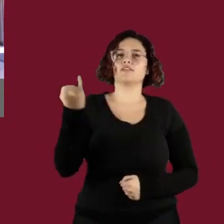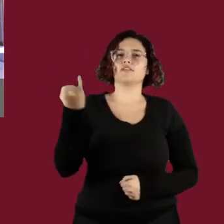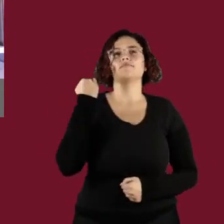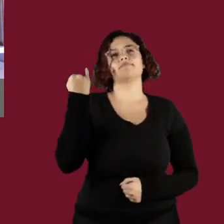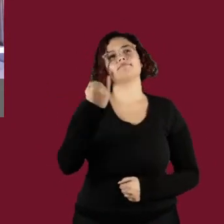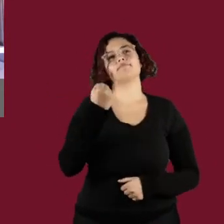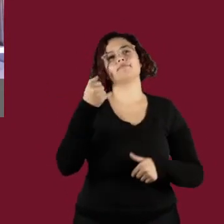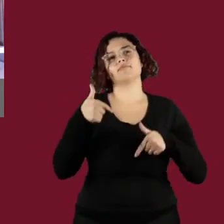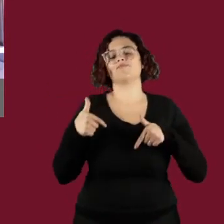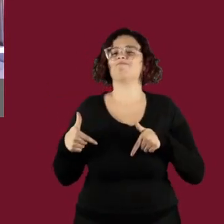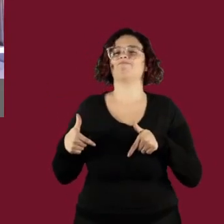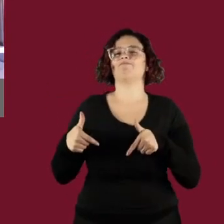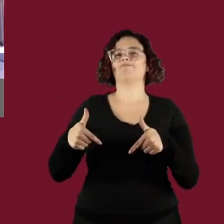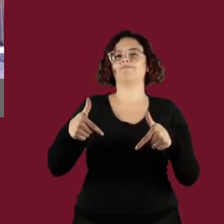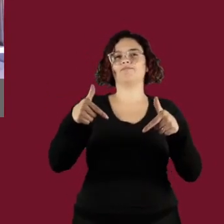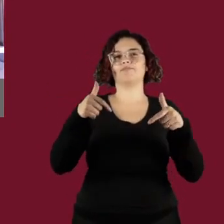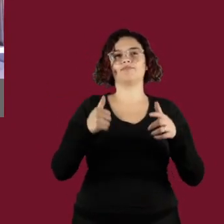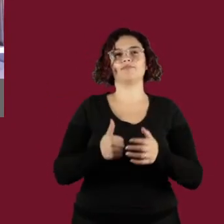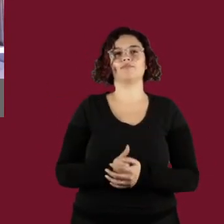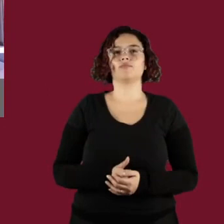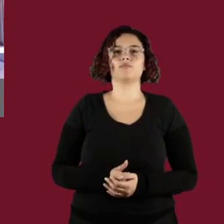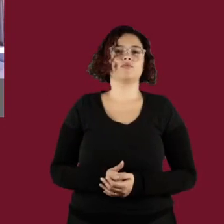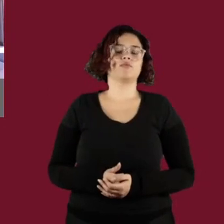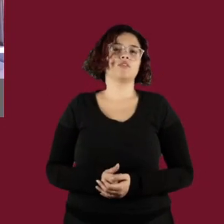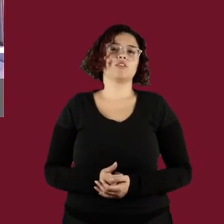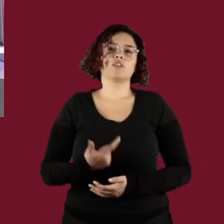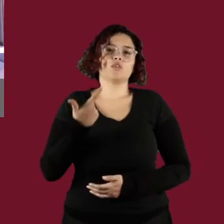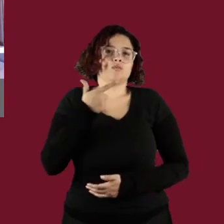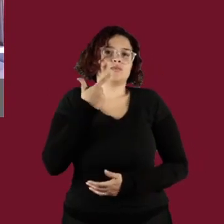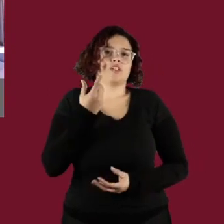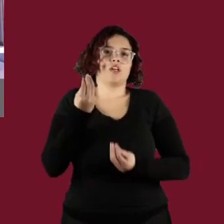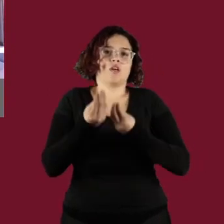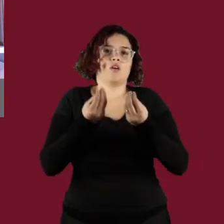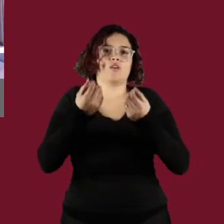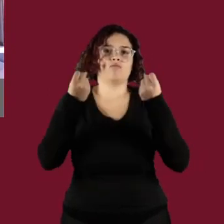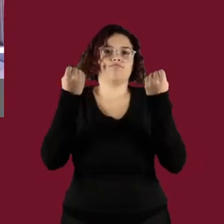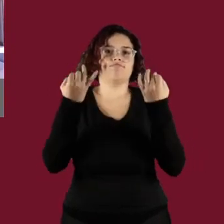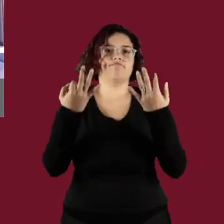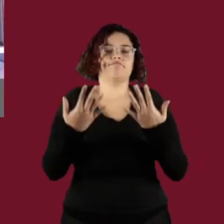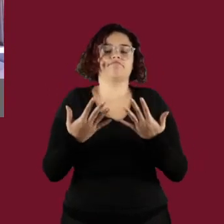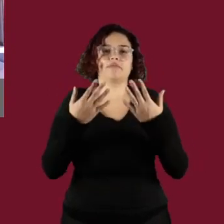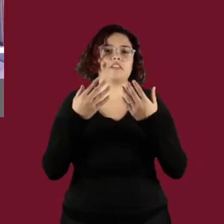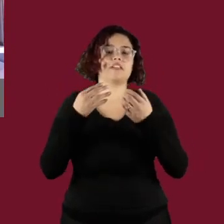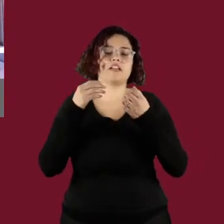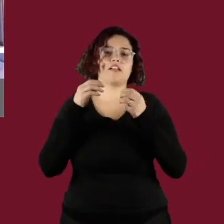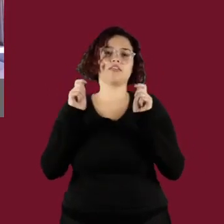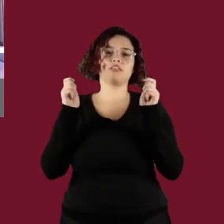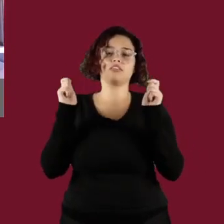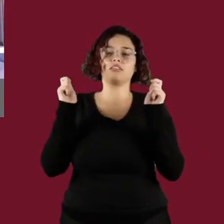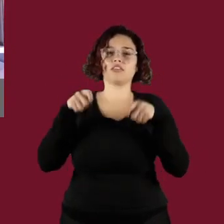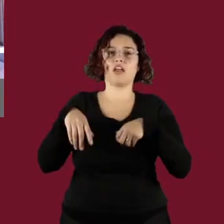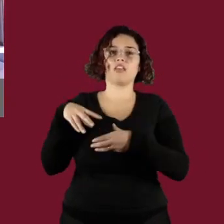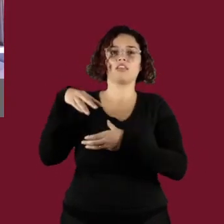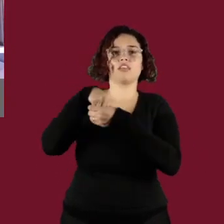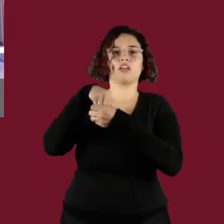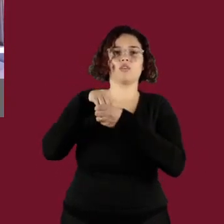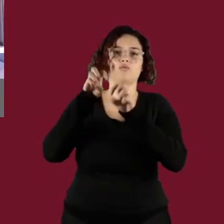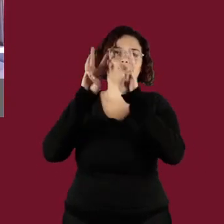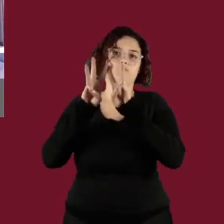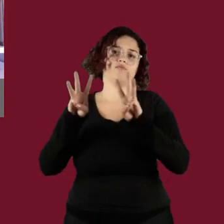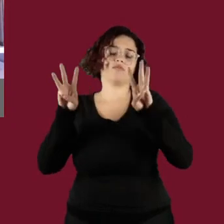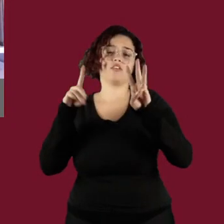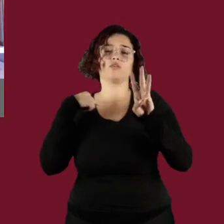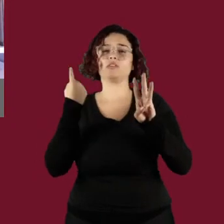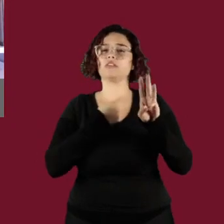não podemos ter no website. Não haveria como ter. E em esses momentos nós sentimos, de